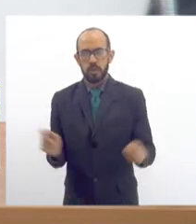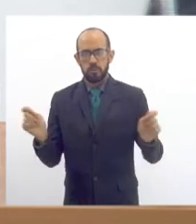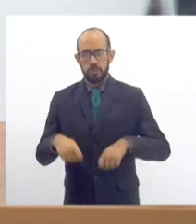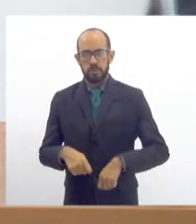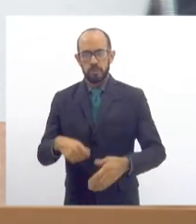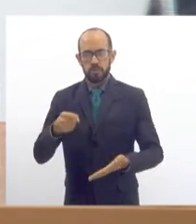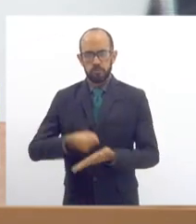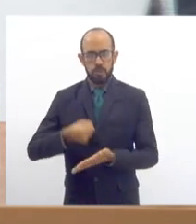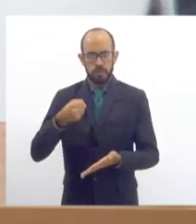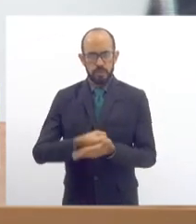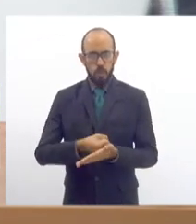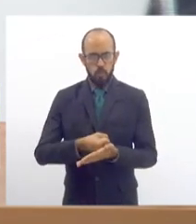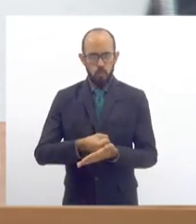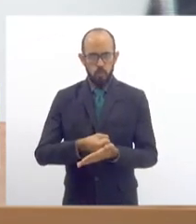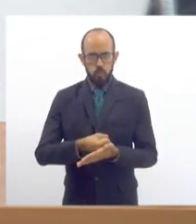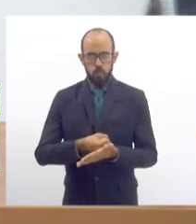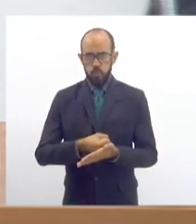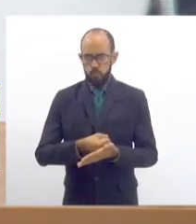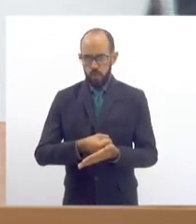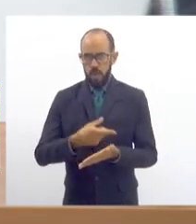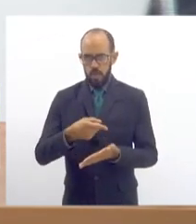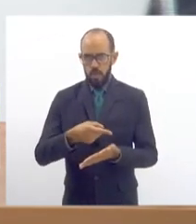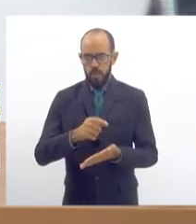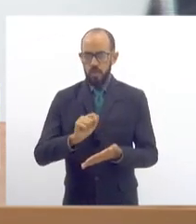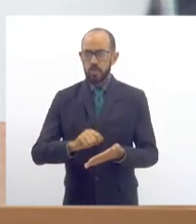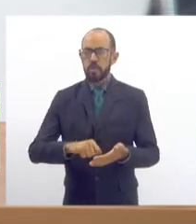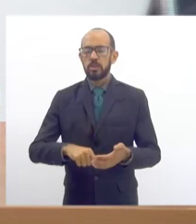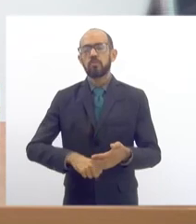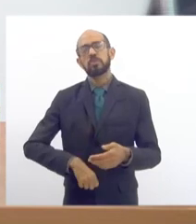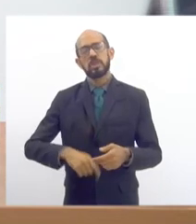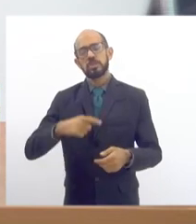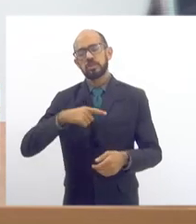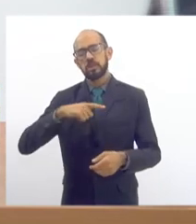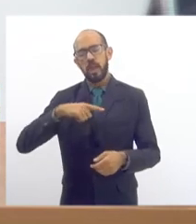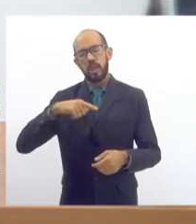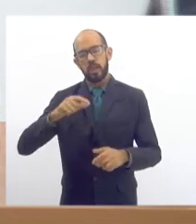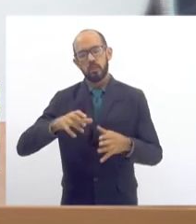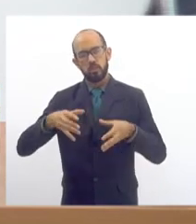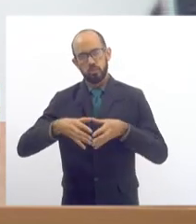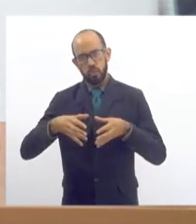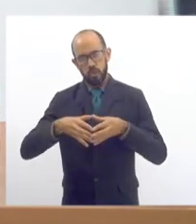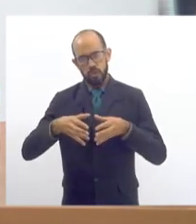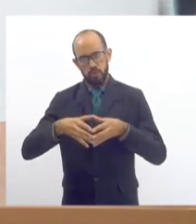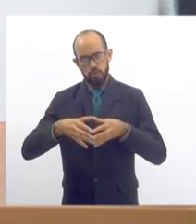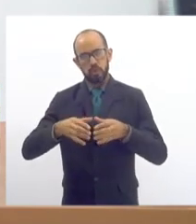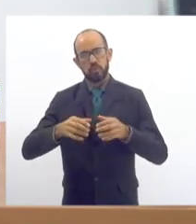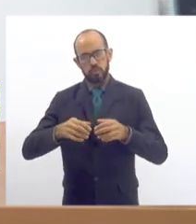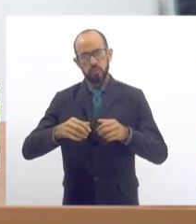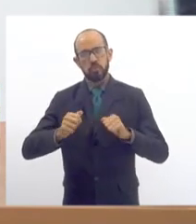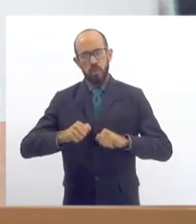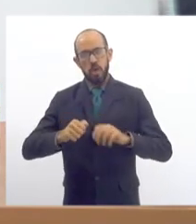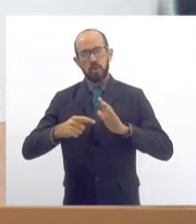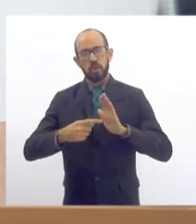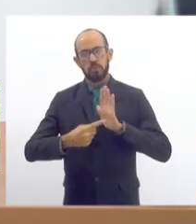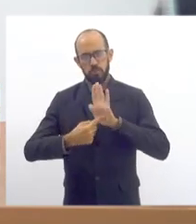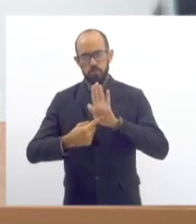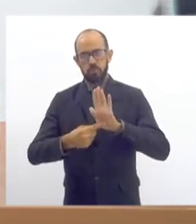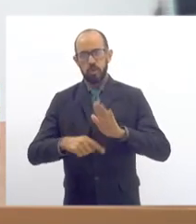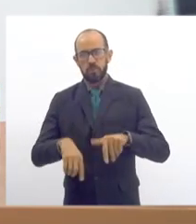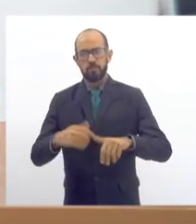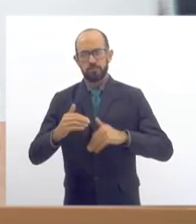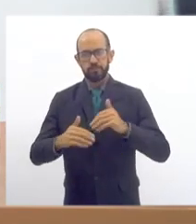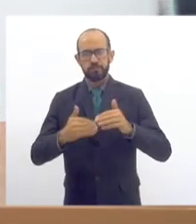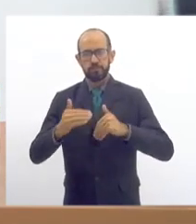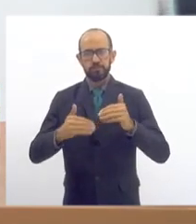de organização, né, que os coletivos são capazes de demonstrar. Isso está começando a funcionar. Na Assembleia Legislativa, na